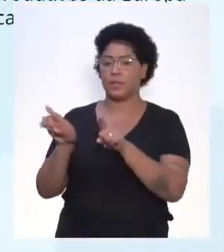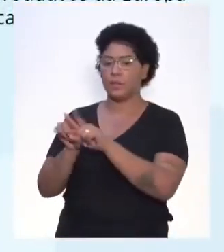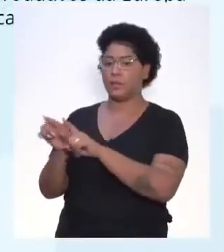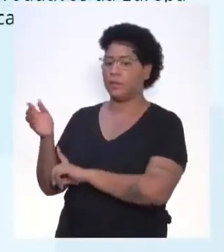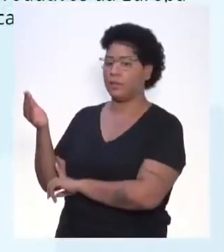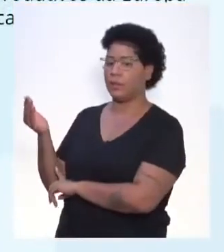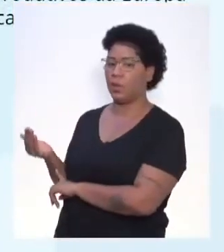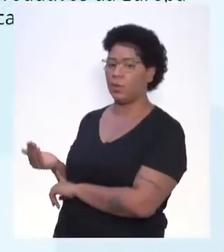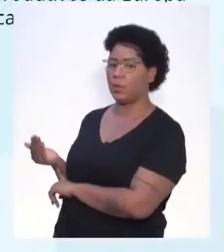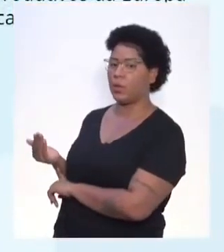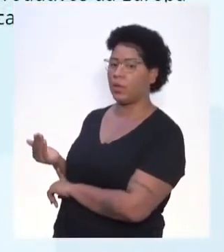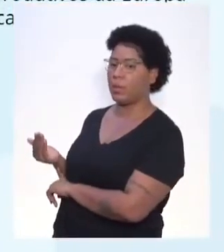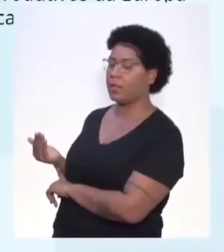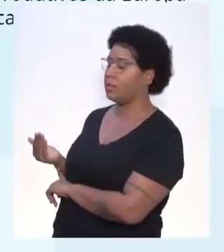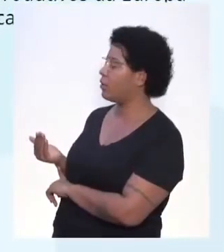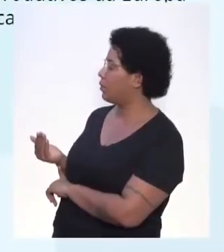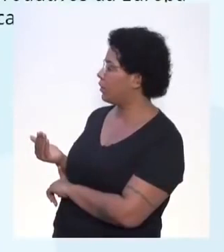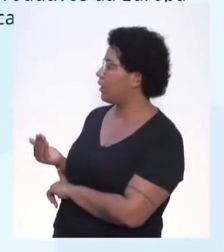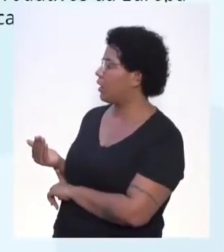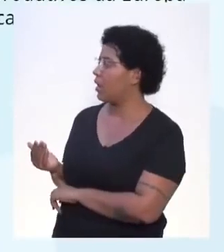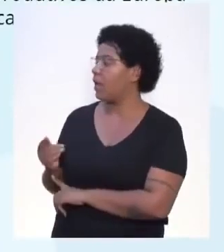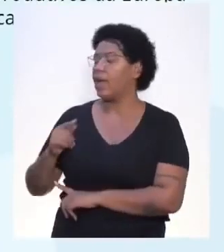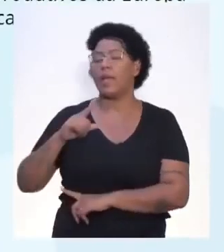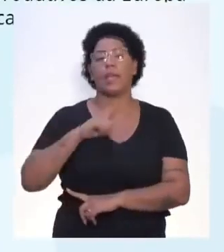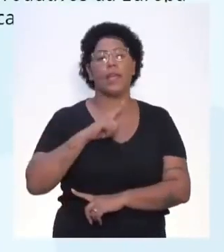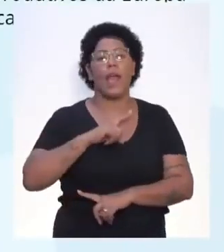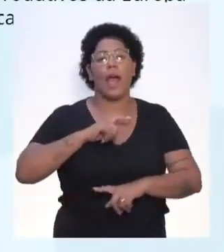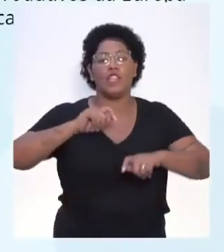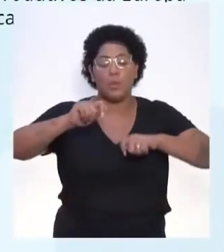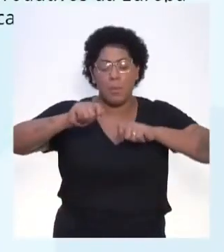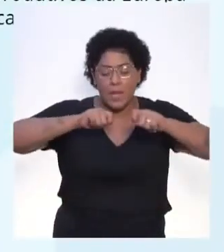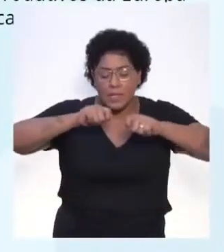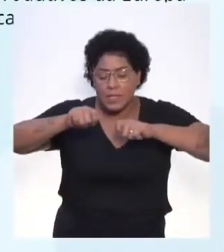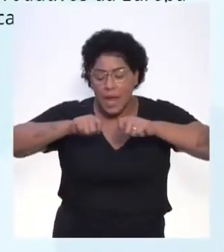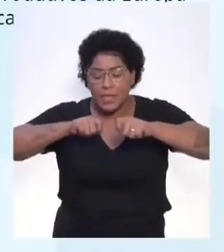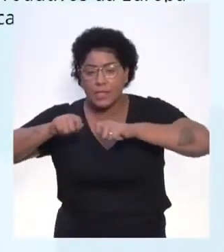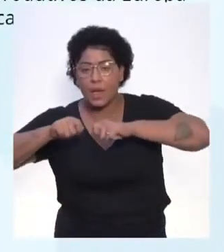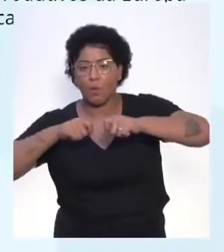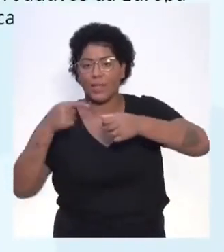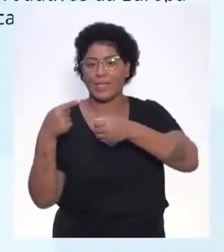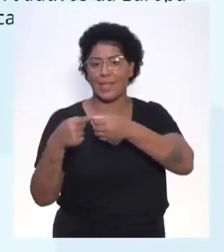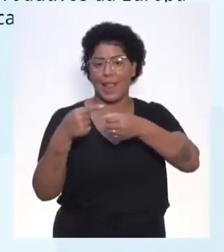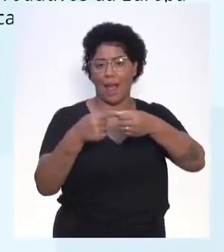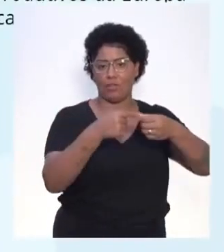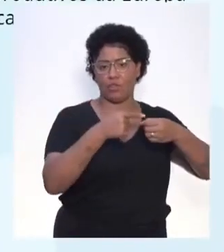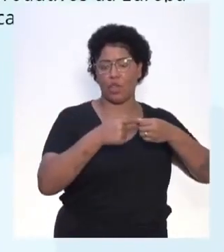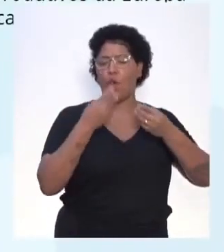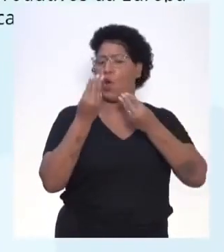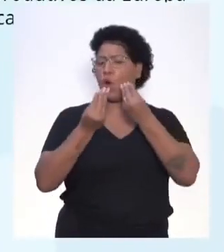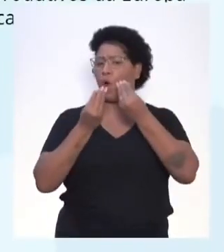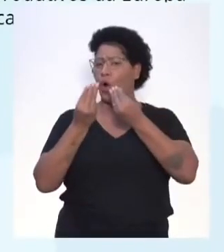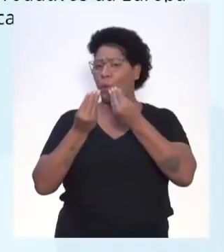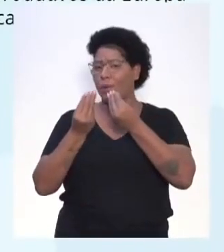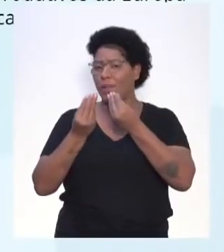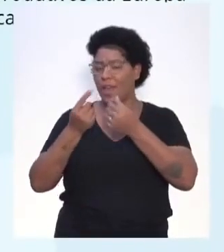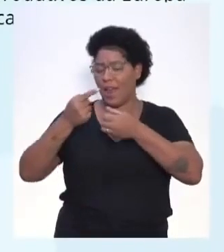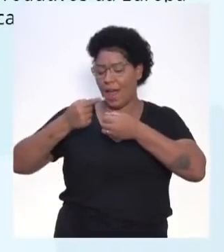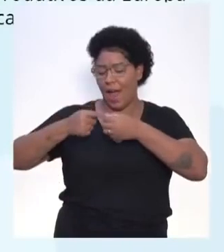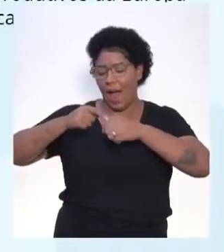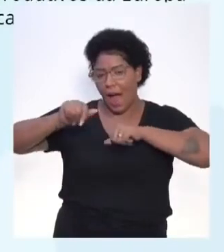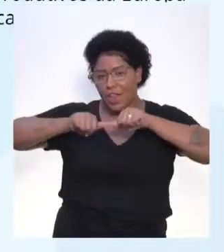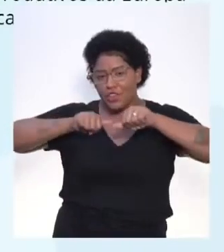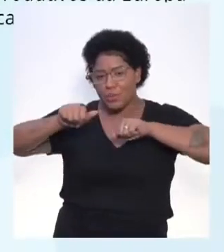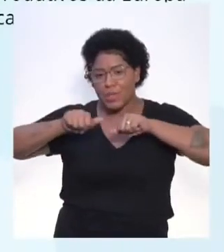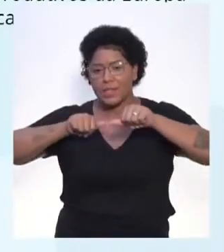questão da concentração de capitais, né? Com o objetivo de controlar o máximo dos processos